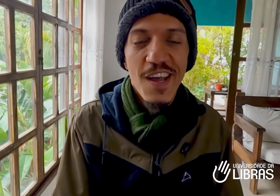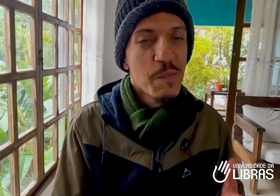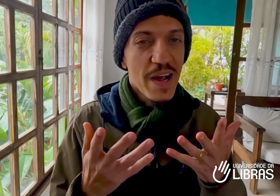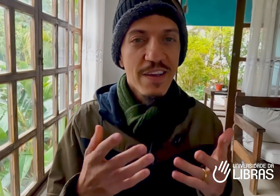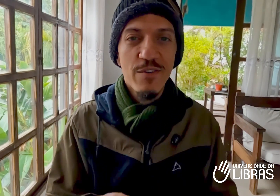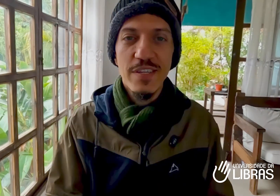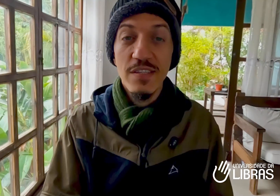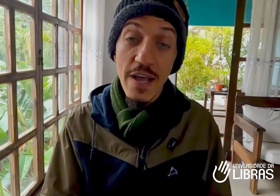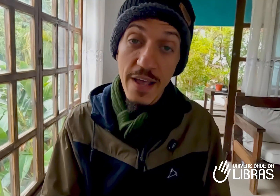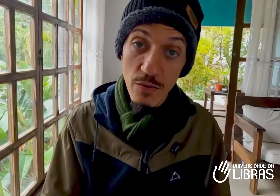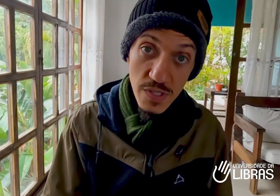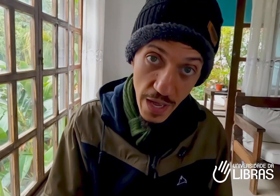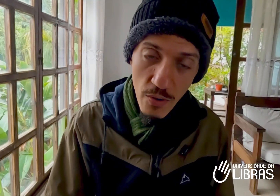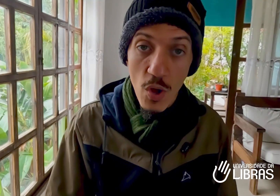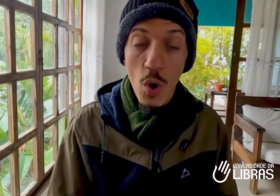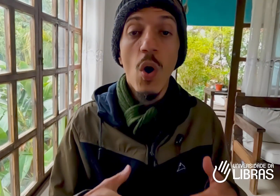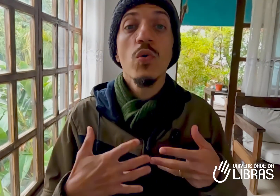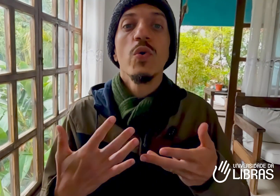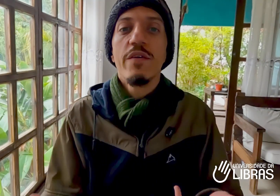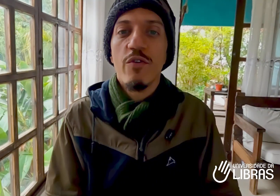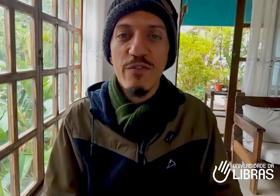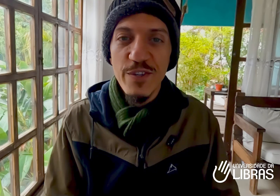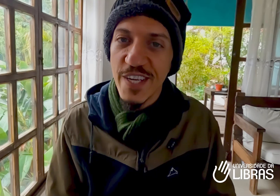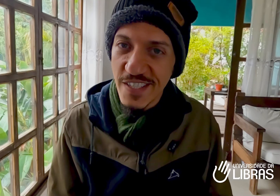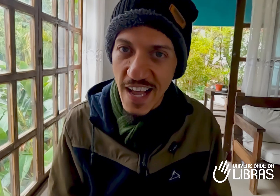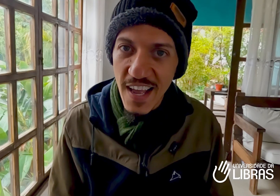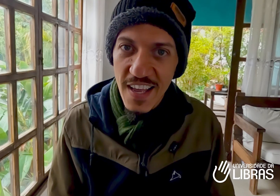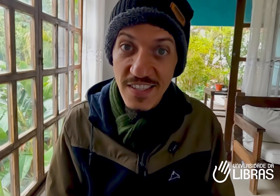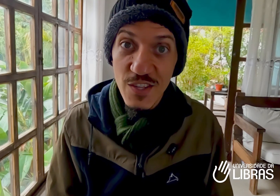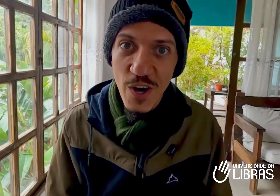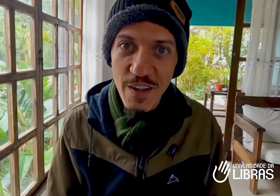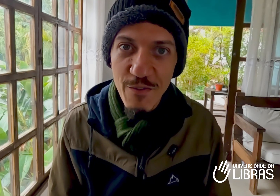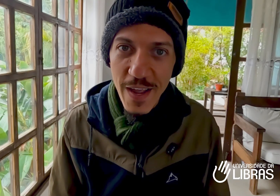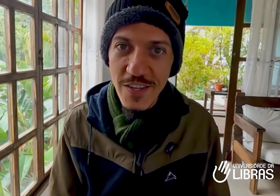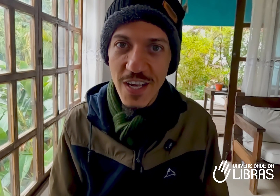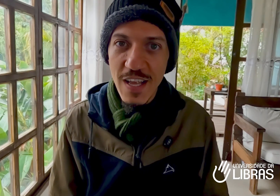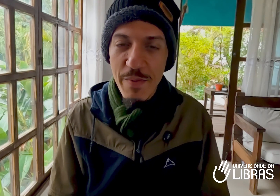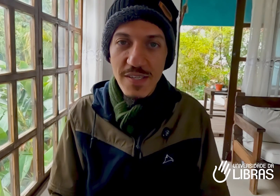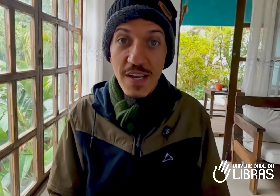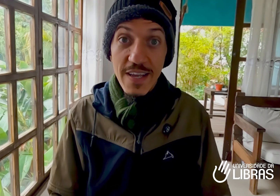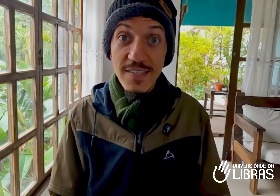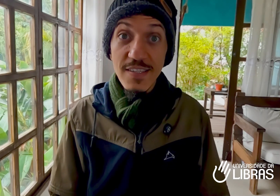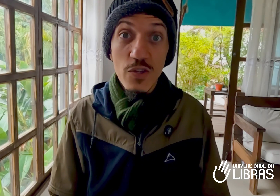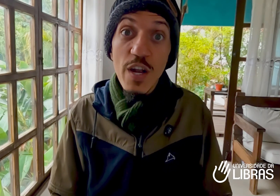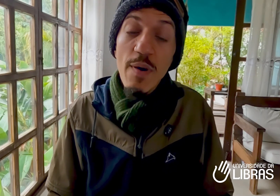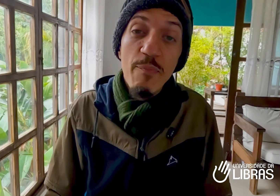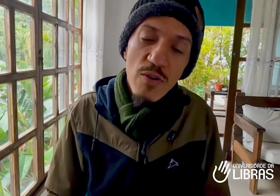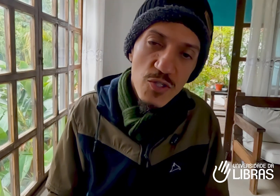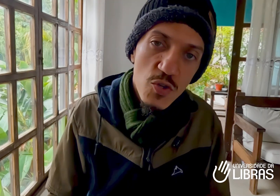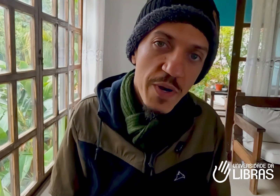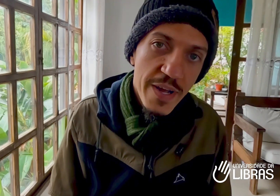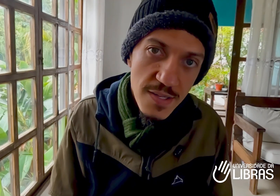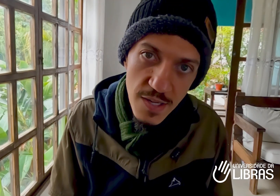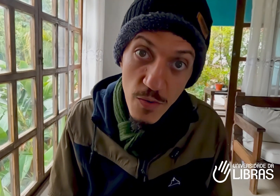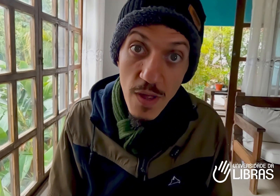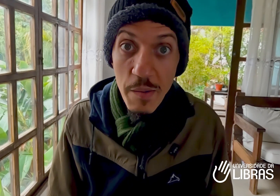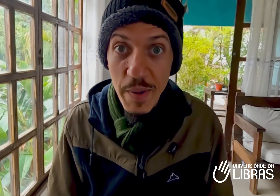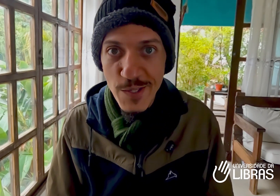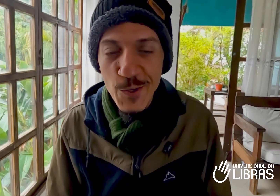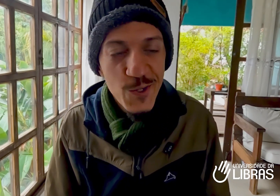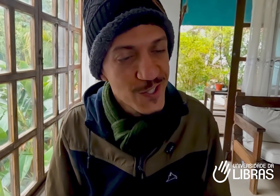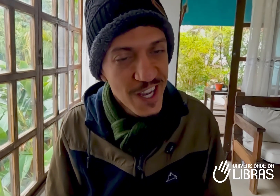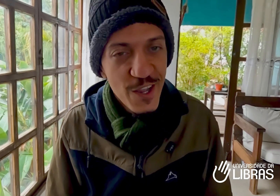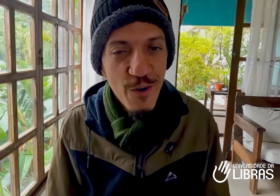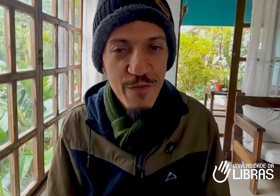hoje, para que você saia do zero ou do nível que você está, se torne fluente em Libras e assim se torne uma ponte de comunicação